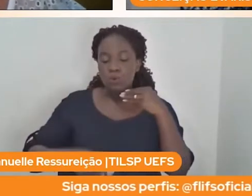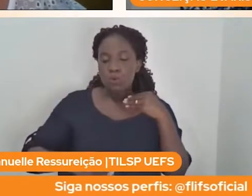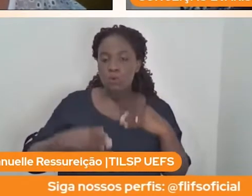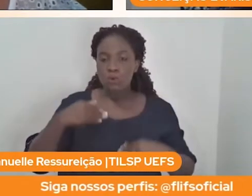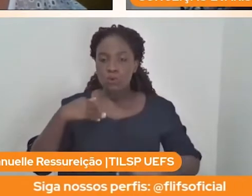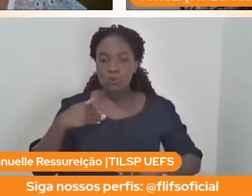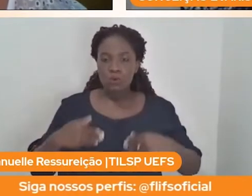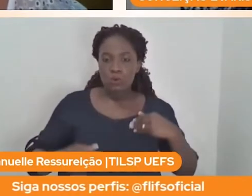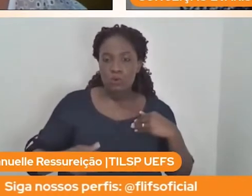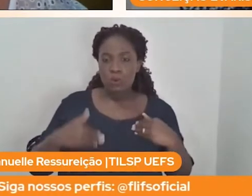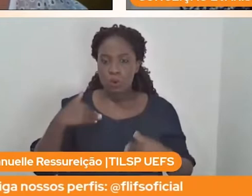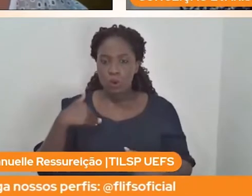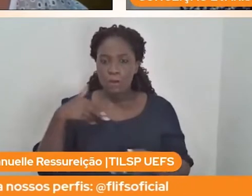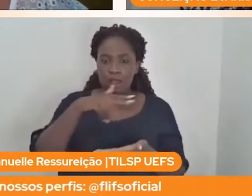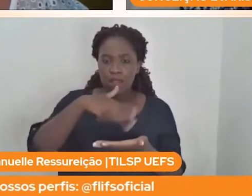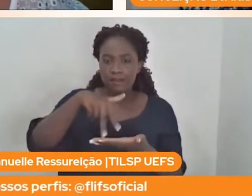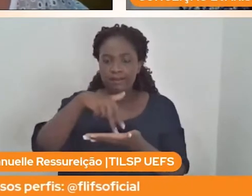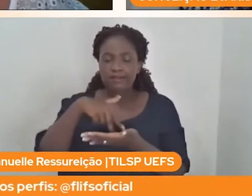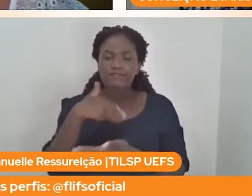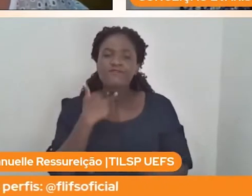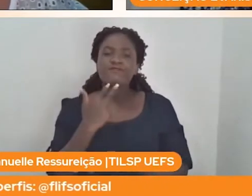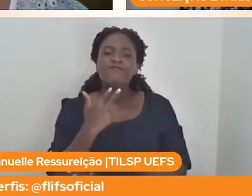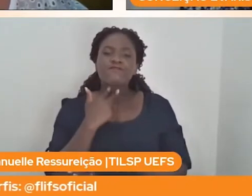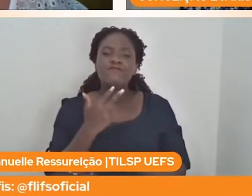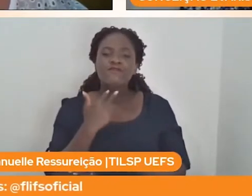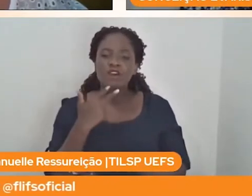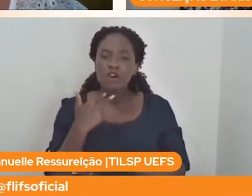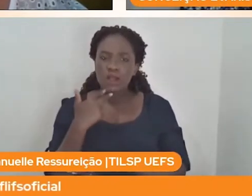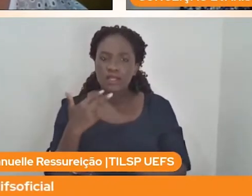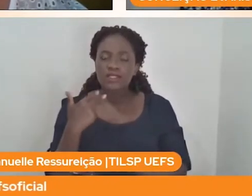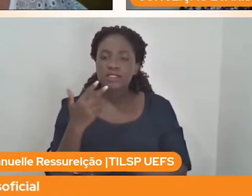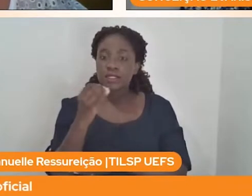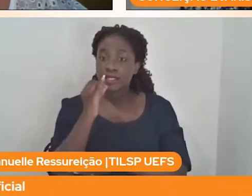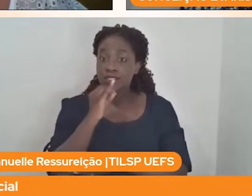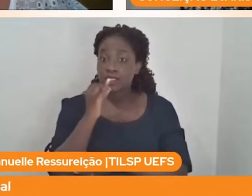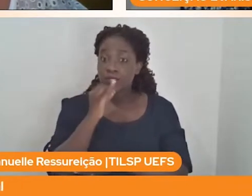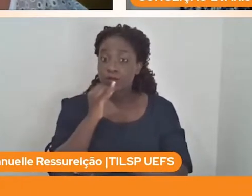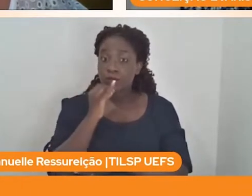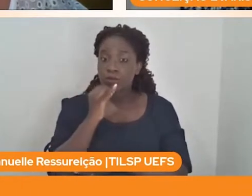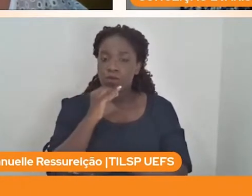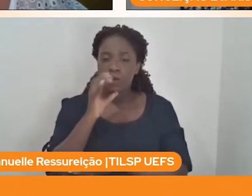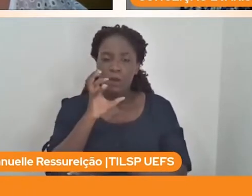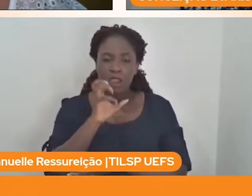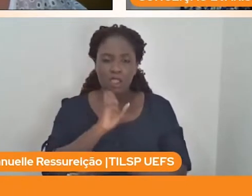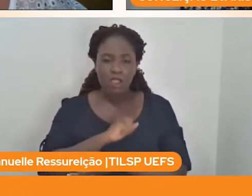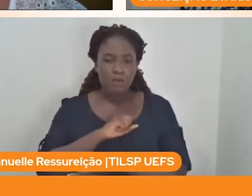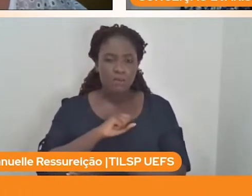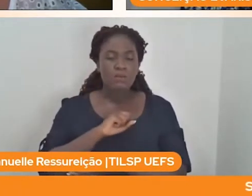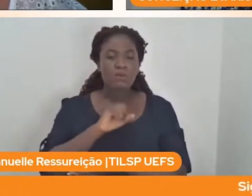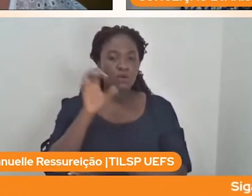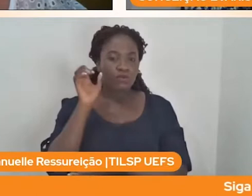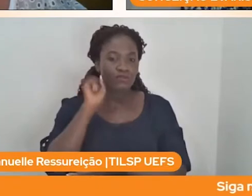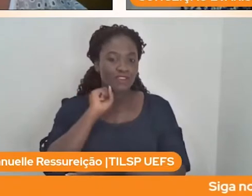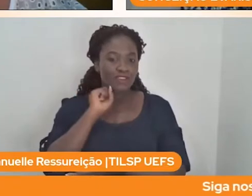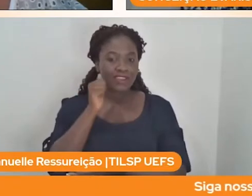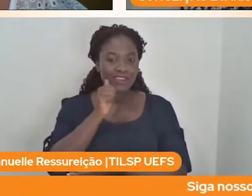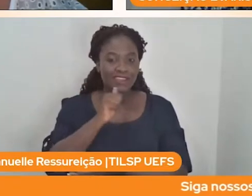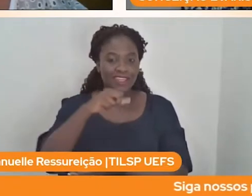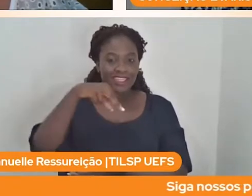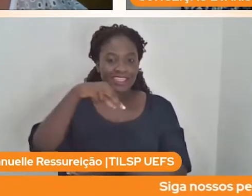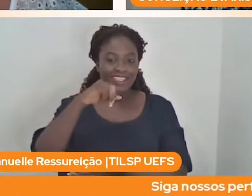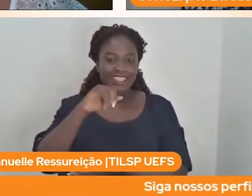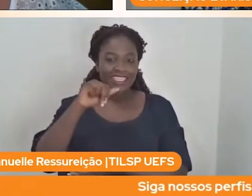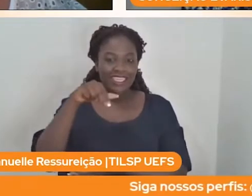corpo na dança, a voz. Por exemplo, eu adoro escutar Nina Simone. Eu não sei nada